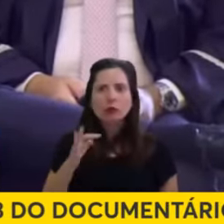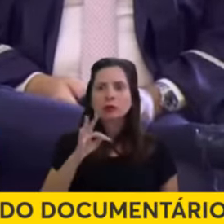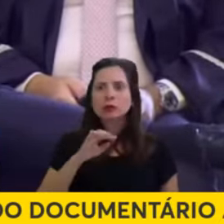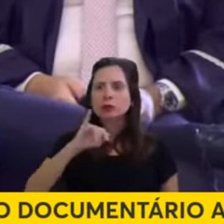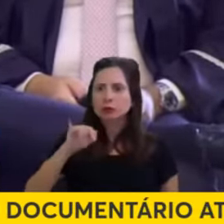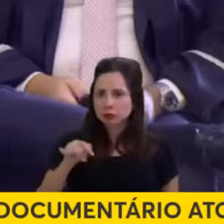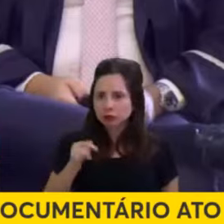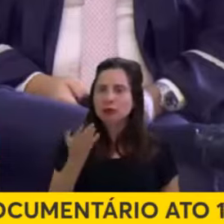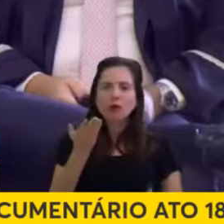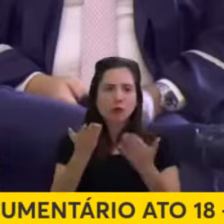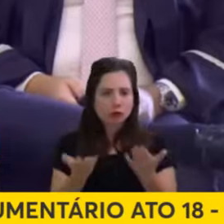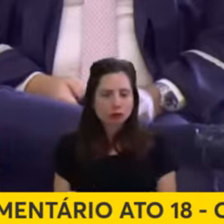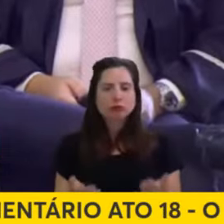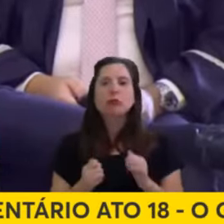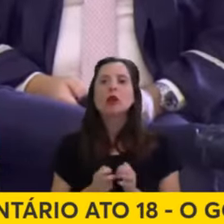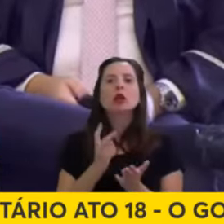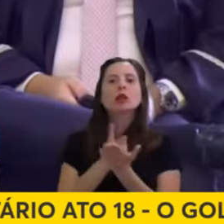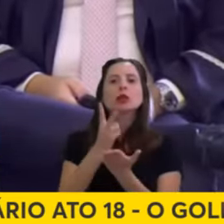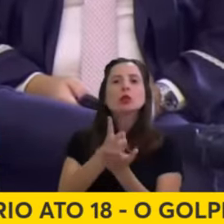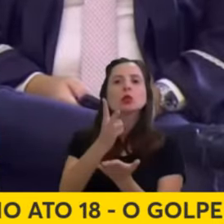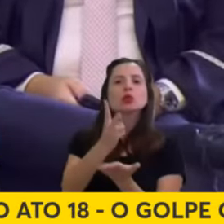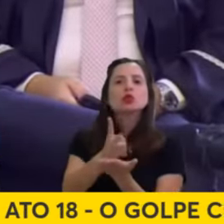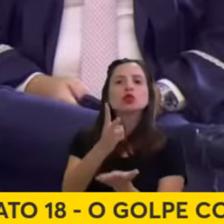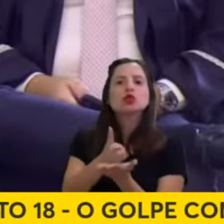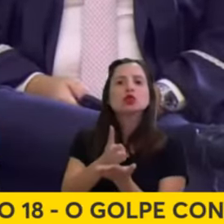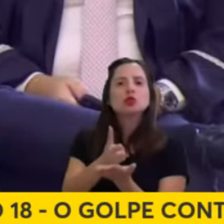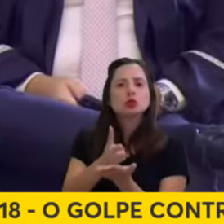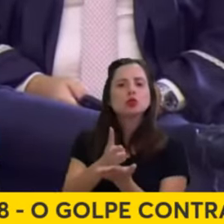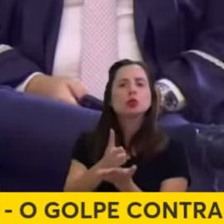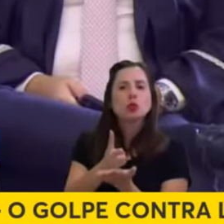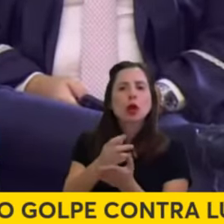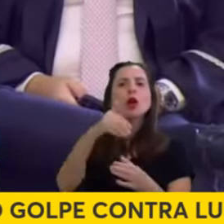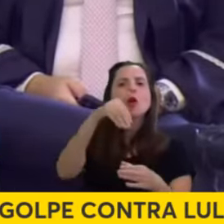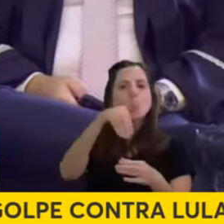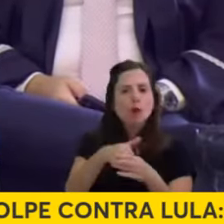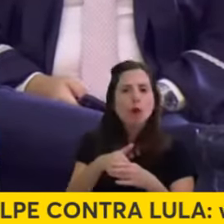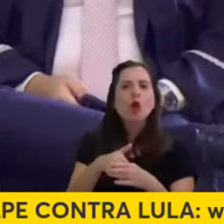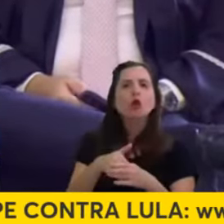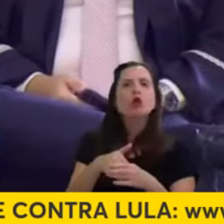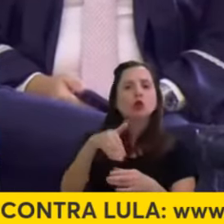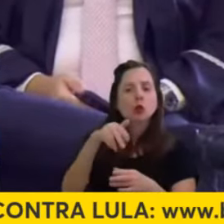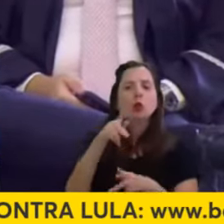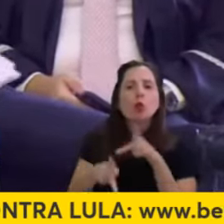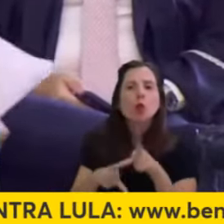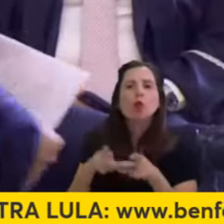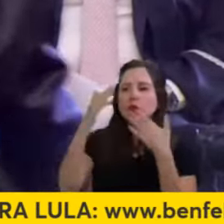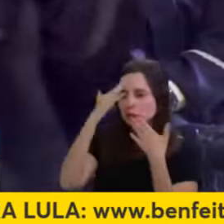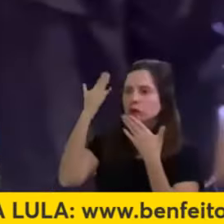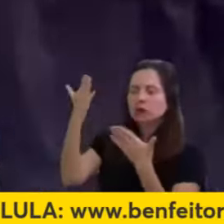improcedência das ações mantendo o mandato Senador conquistado pelo voto do Povo Paranaense Obrigado